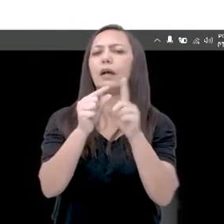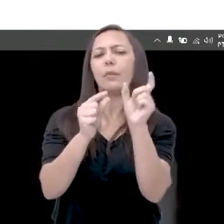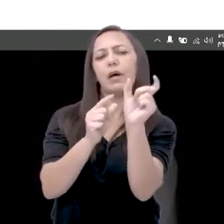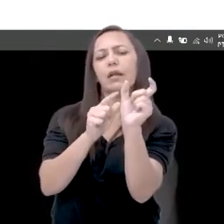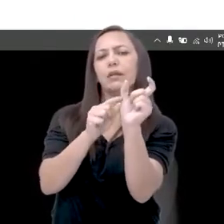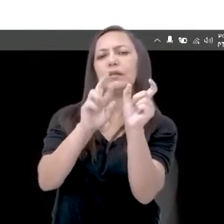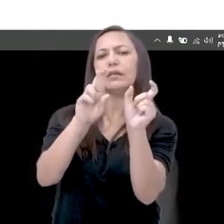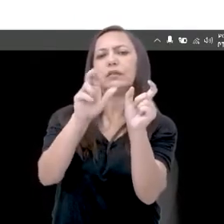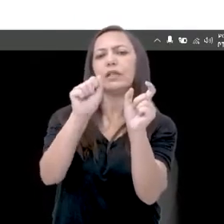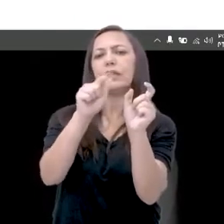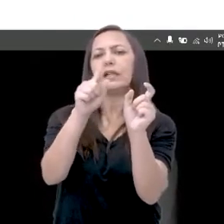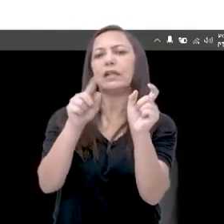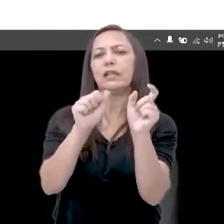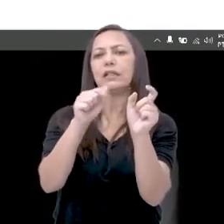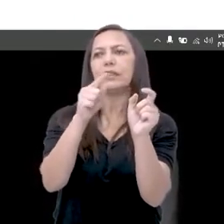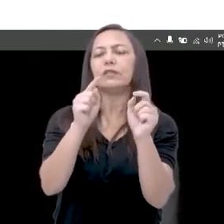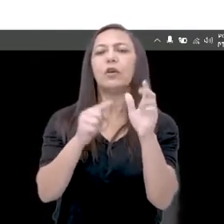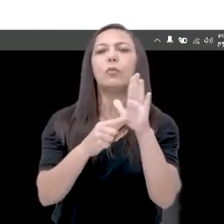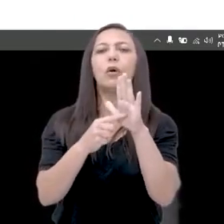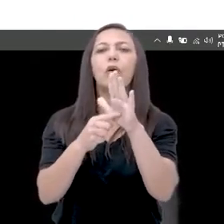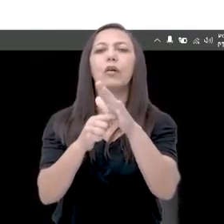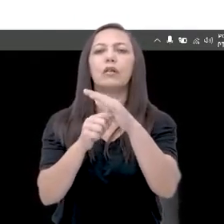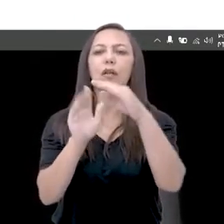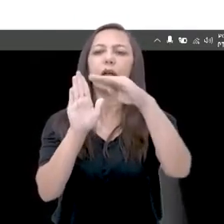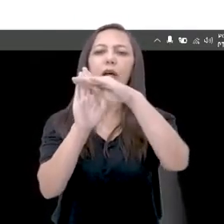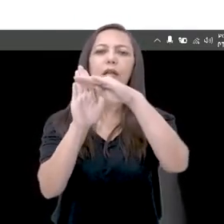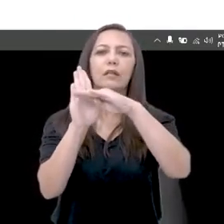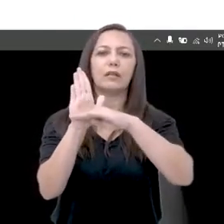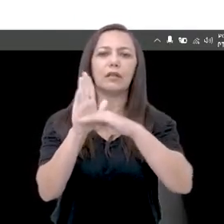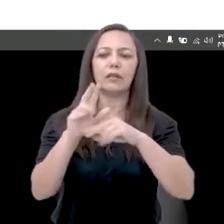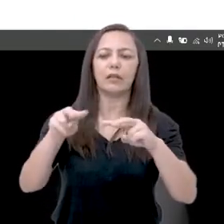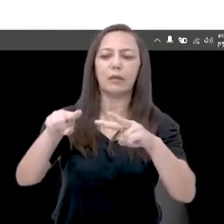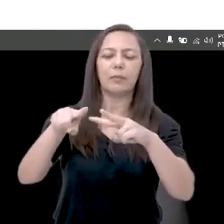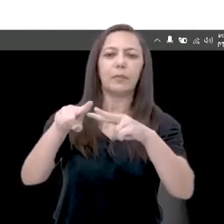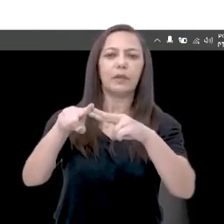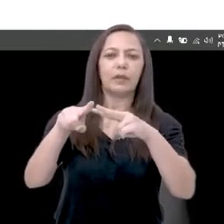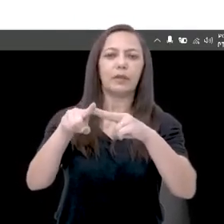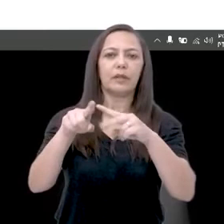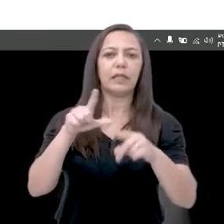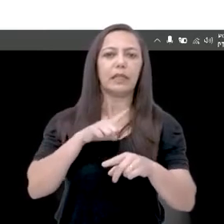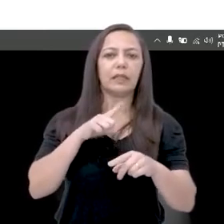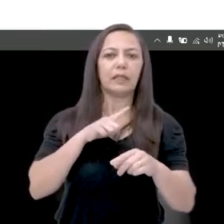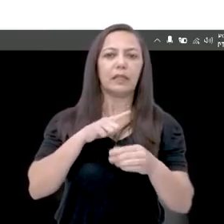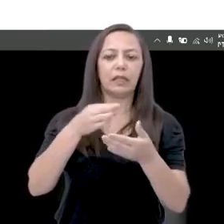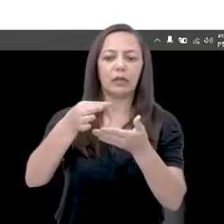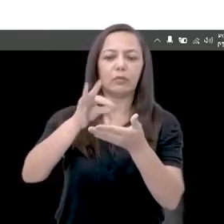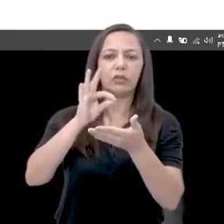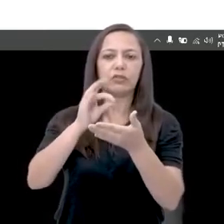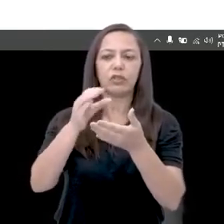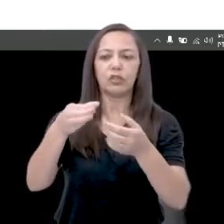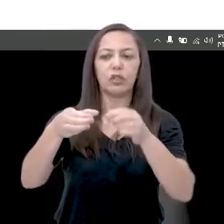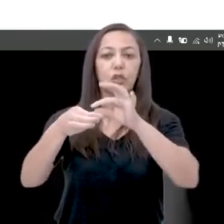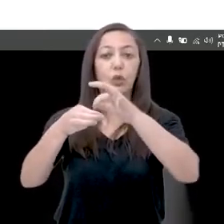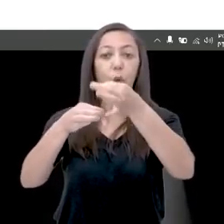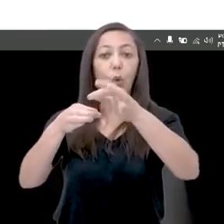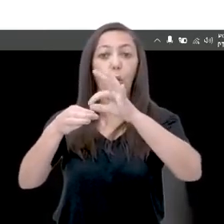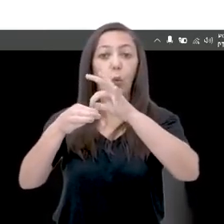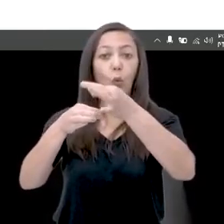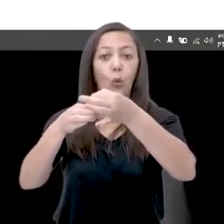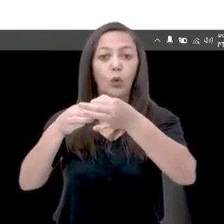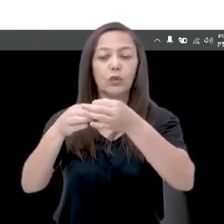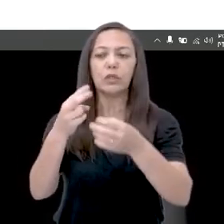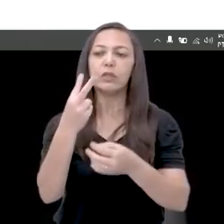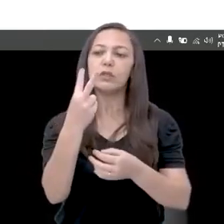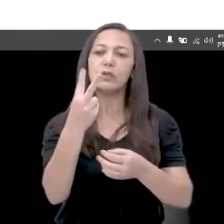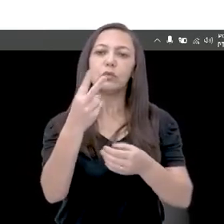razão, eu trago aqui uma receita de pizza, de massa de pizza, e destaco 2 ingredientes, uma xícara de iogurte natural